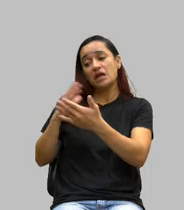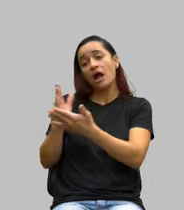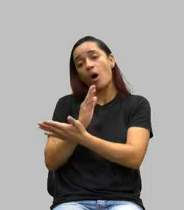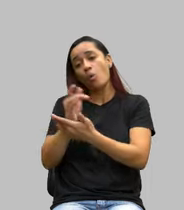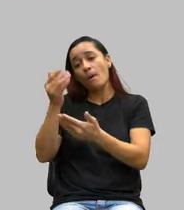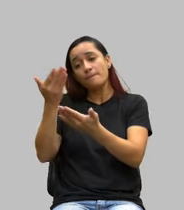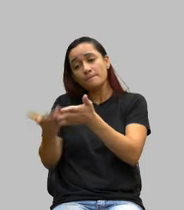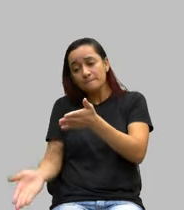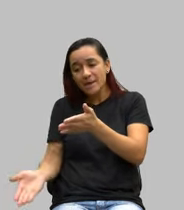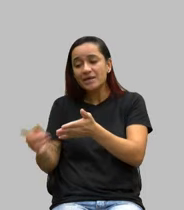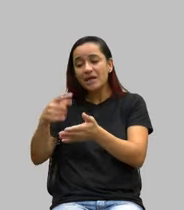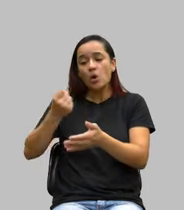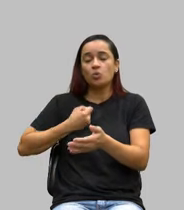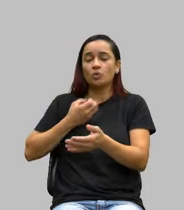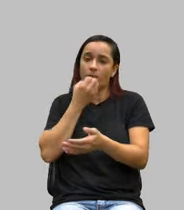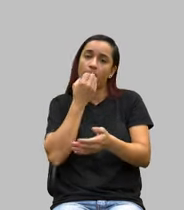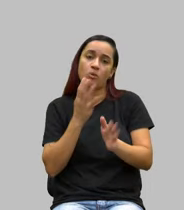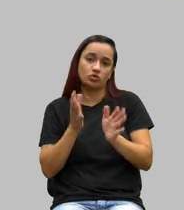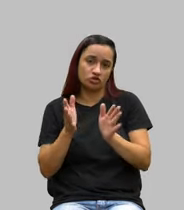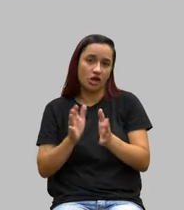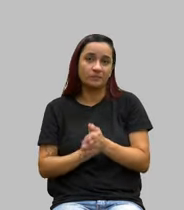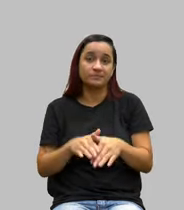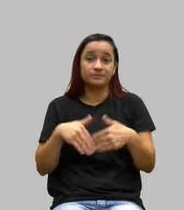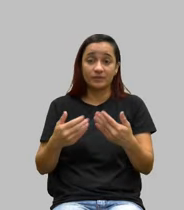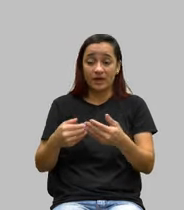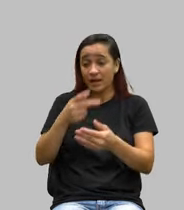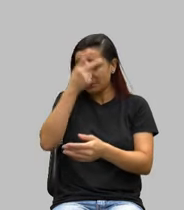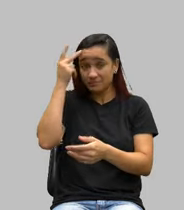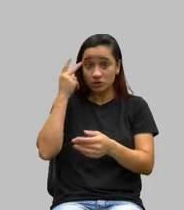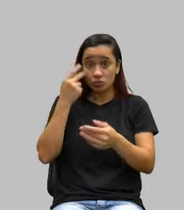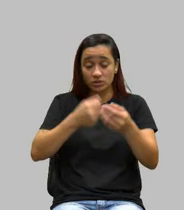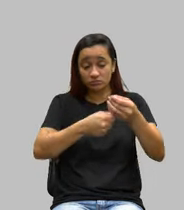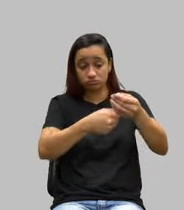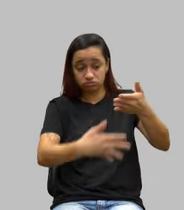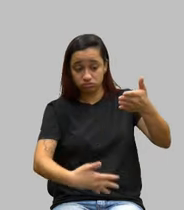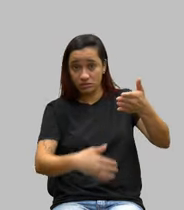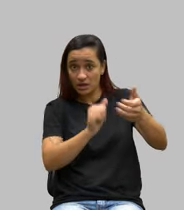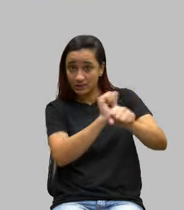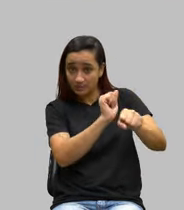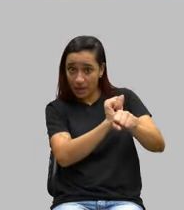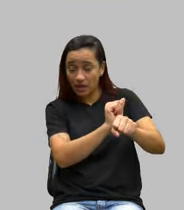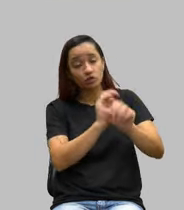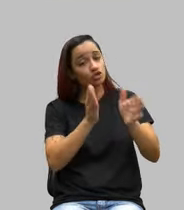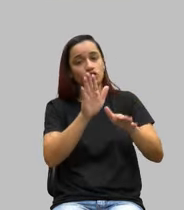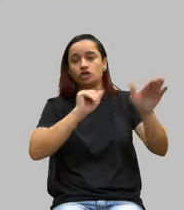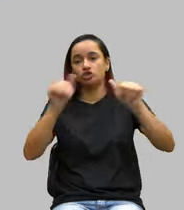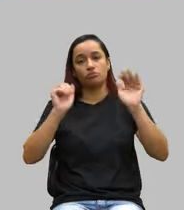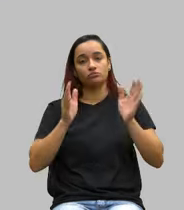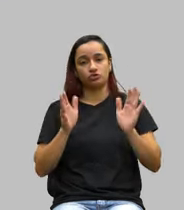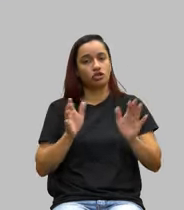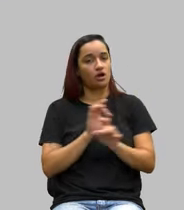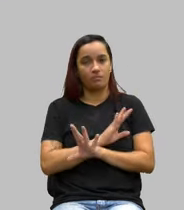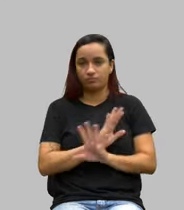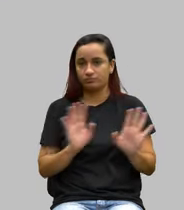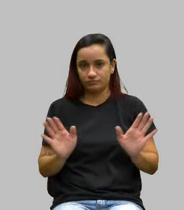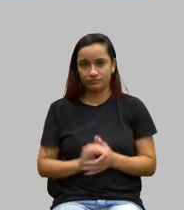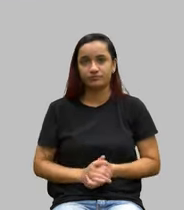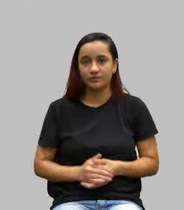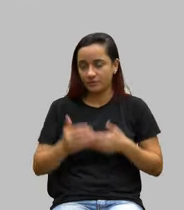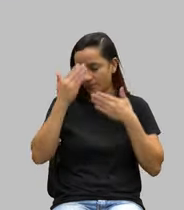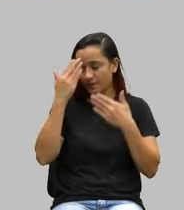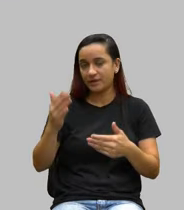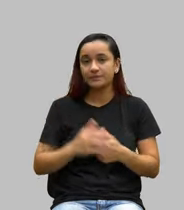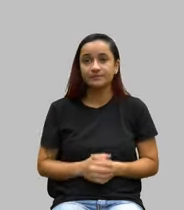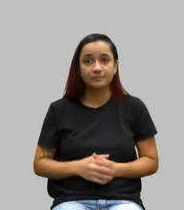número necessário Então os excedentes que tinham que ser chamados já foram Ok obrigado obrigado Deputado Deputado Enis mais